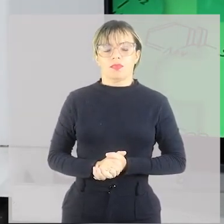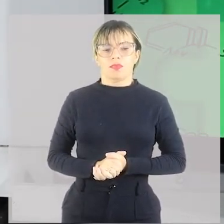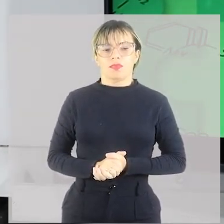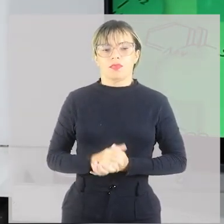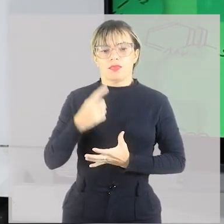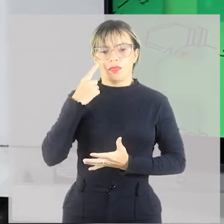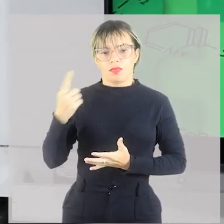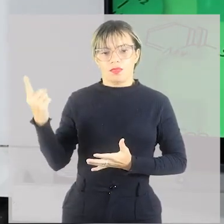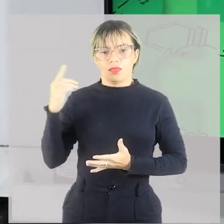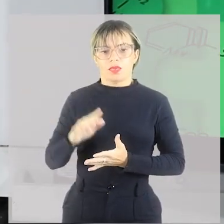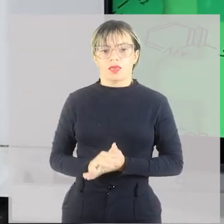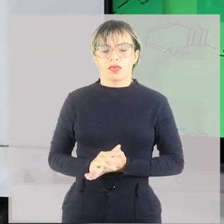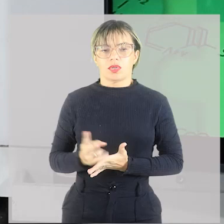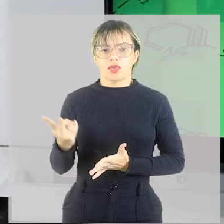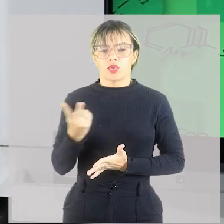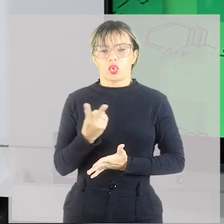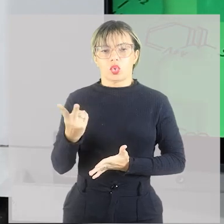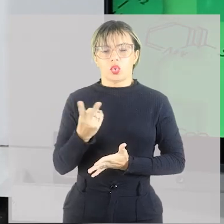Aí eu tenho que dizer dicloro.